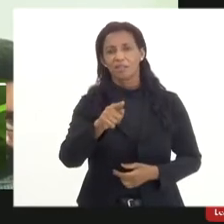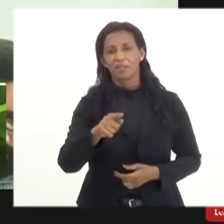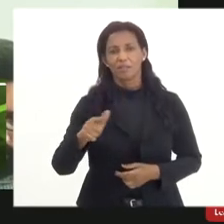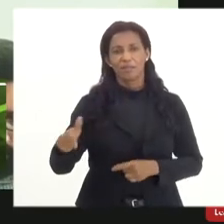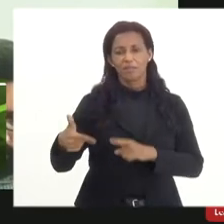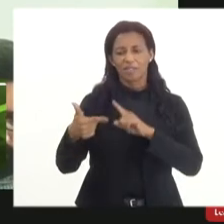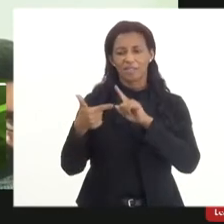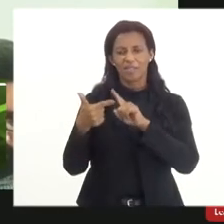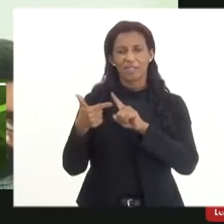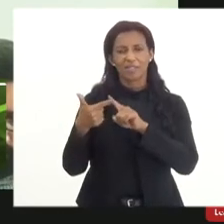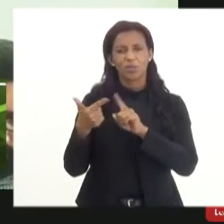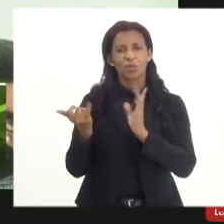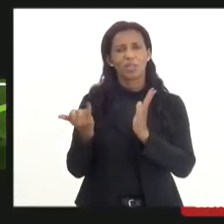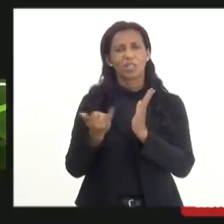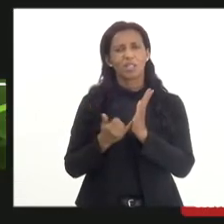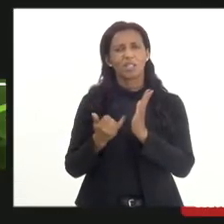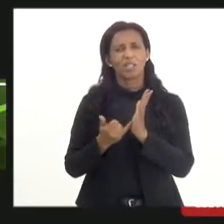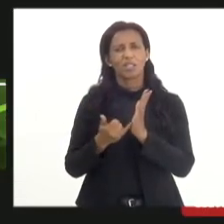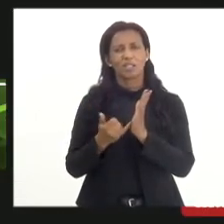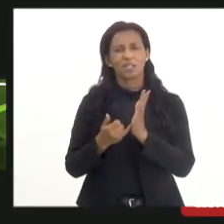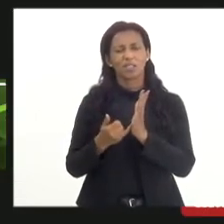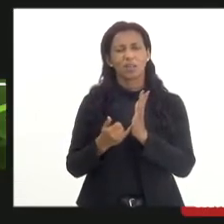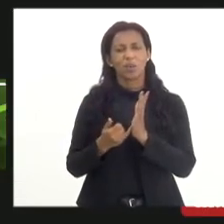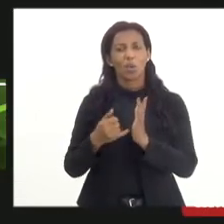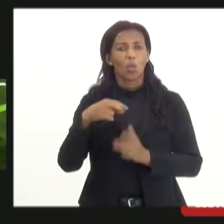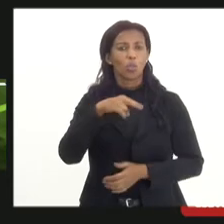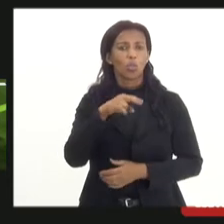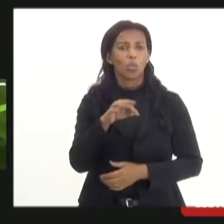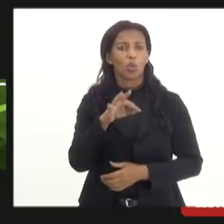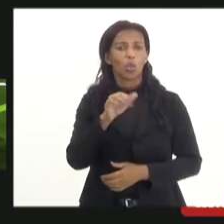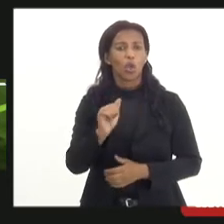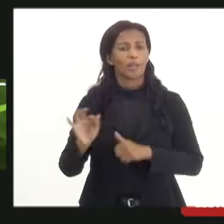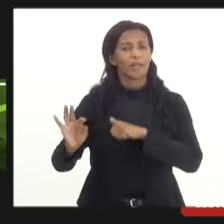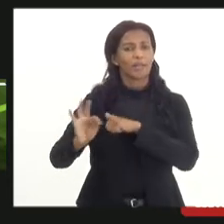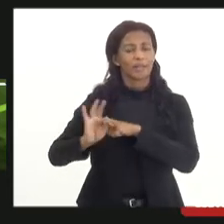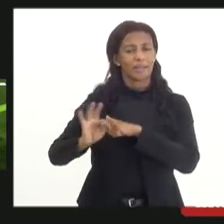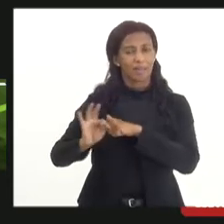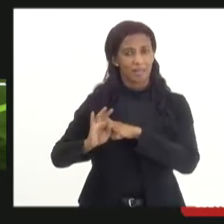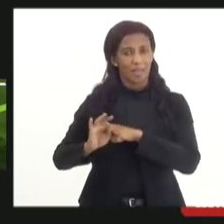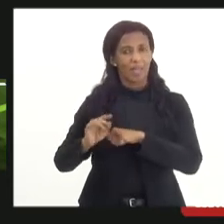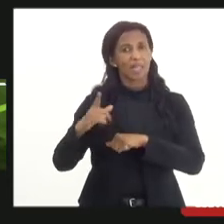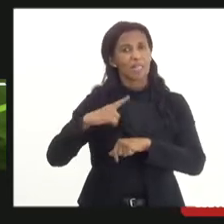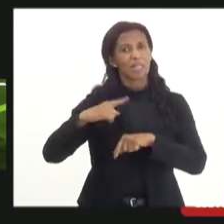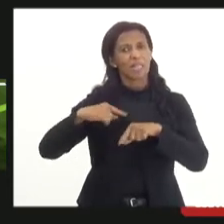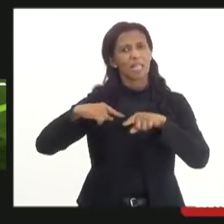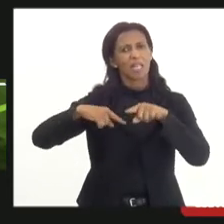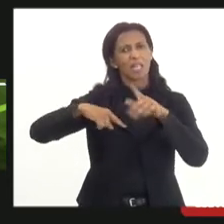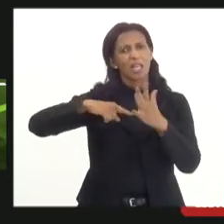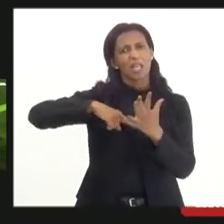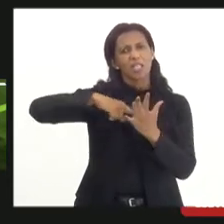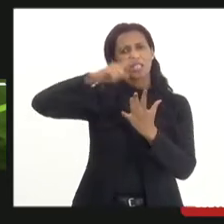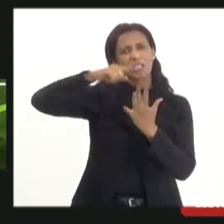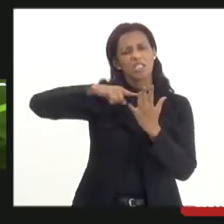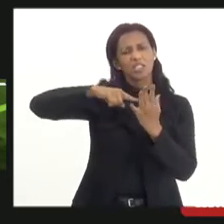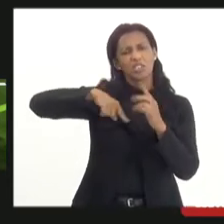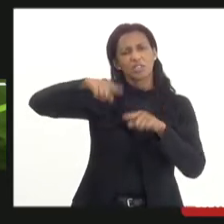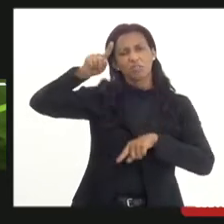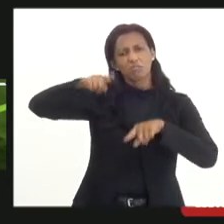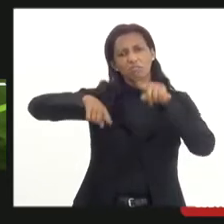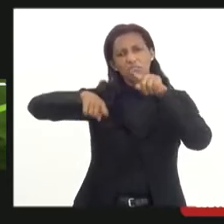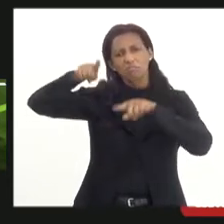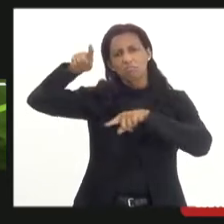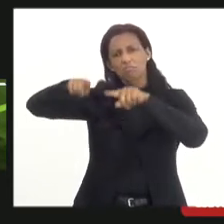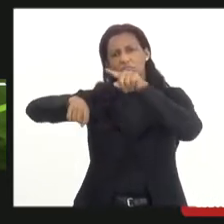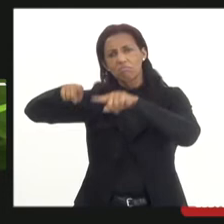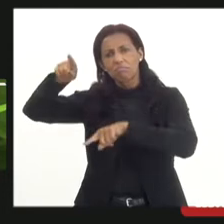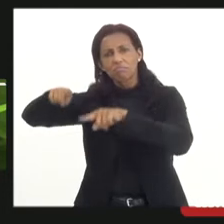segunda edição da nota técnica e que isso, aqueles índices, né, que inicialmente o senhor tinha colocado